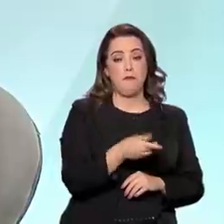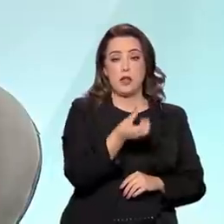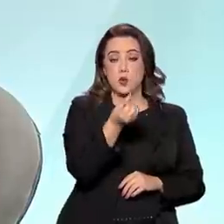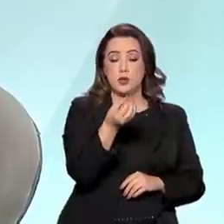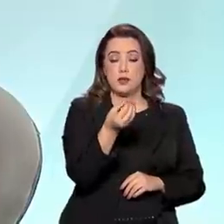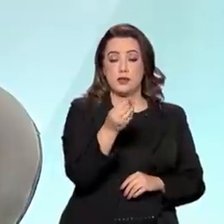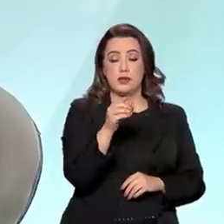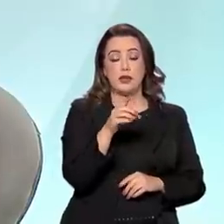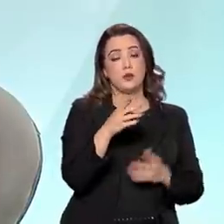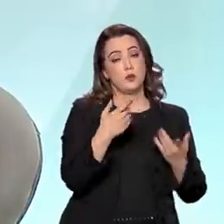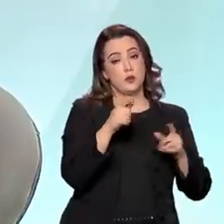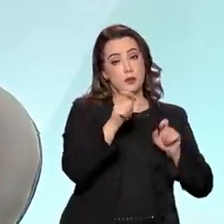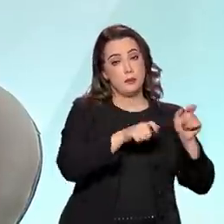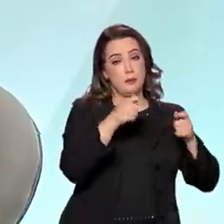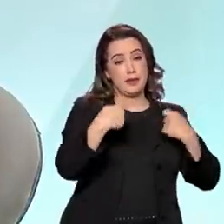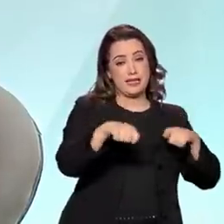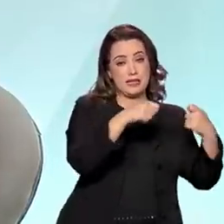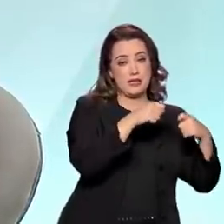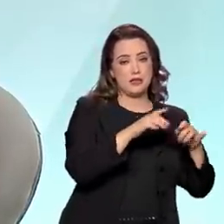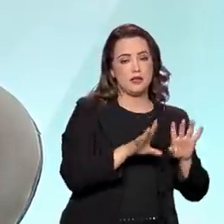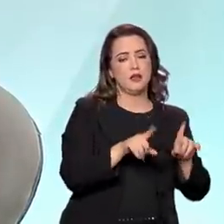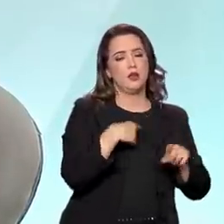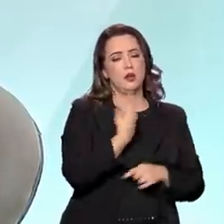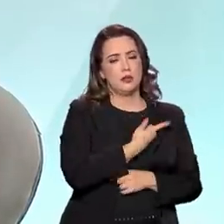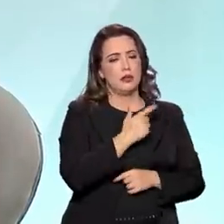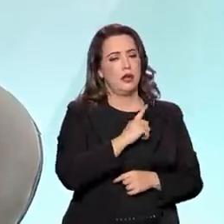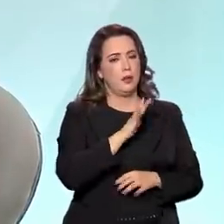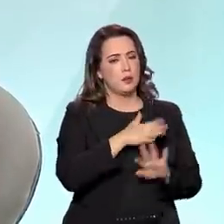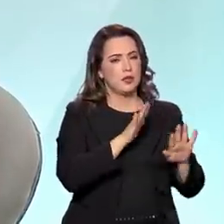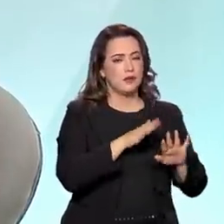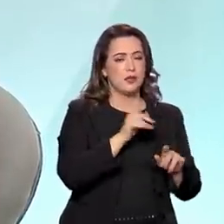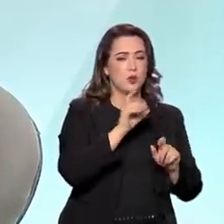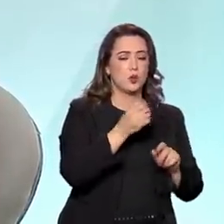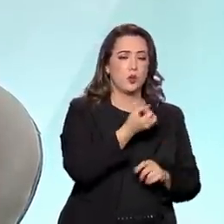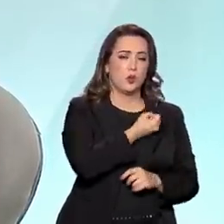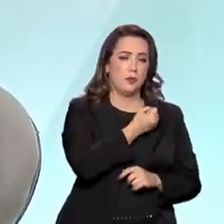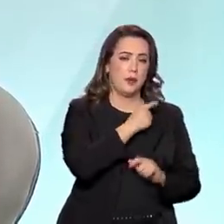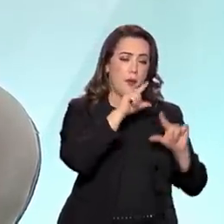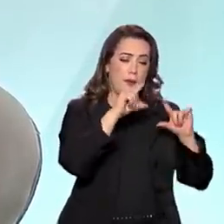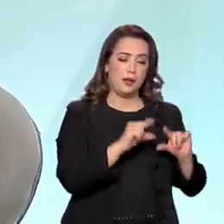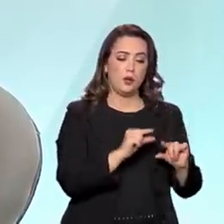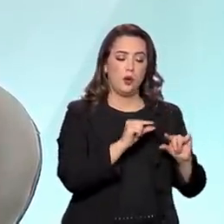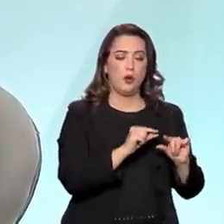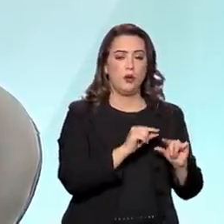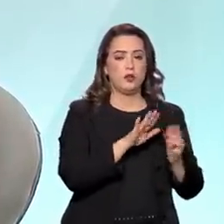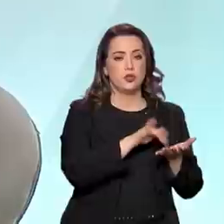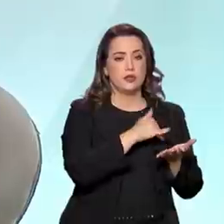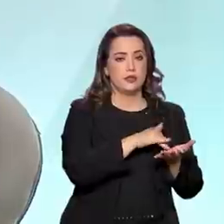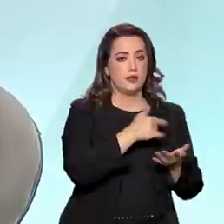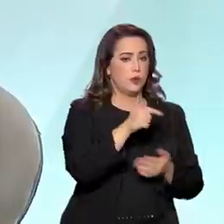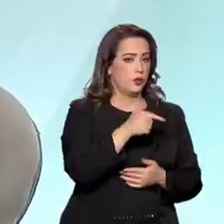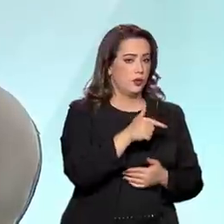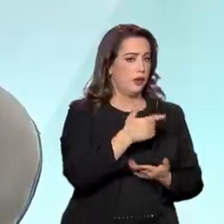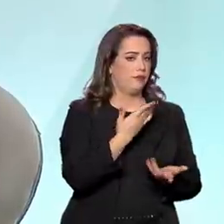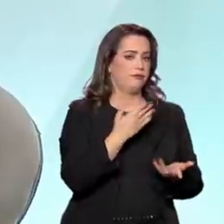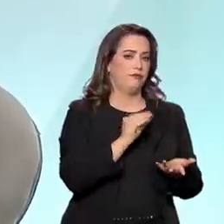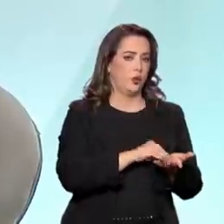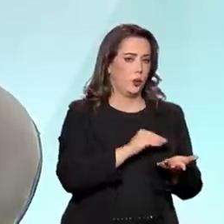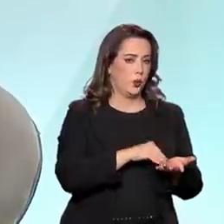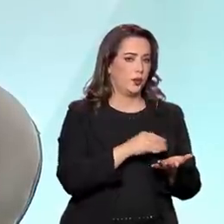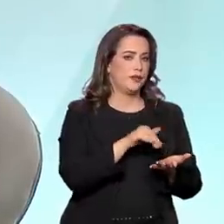que comparecem no alistamento instante fica sempre com um déficit né alguns jovens que não estão em Dia com sua família tá